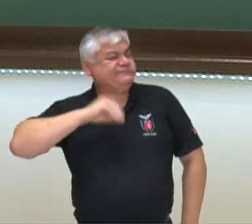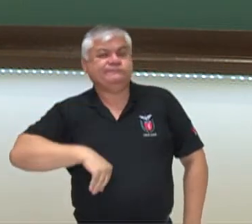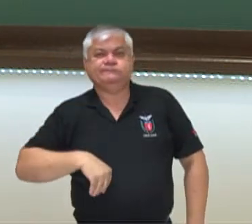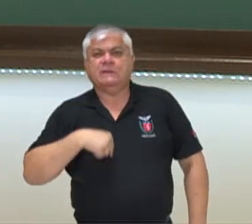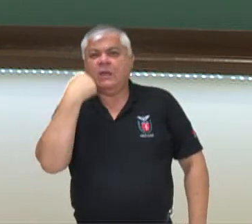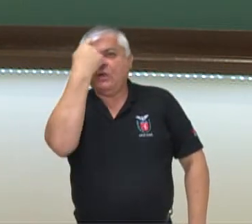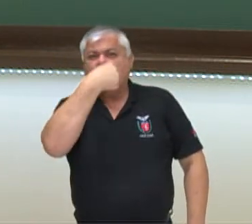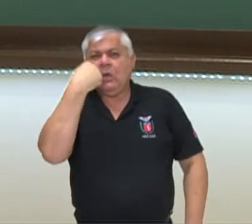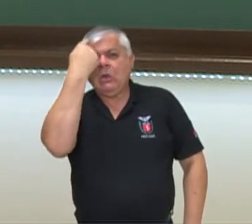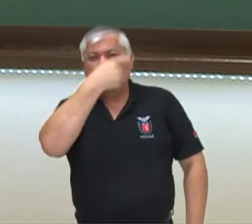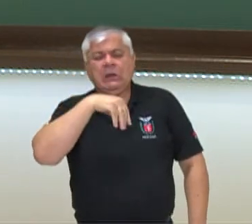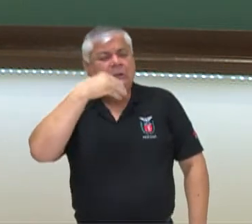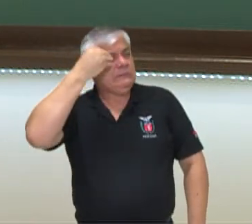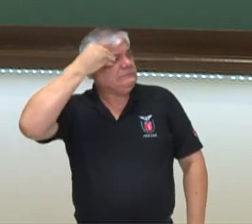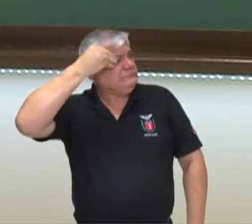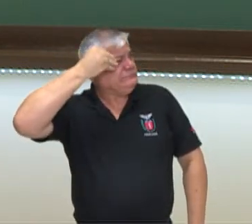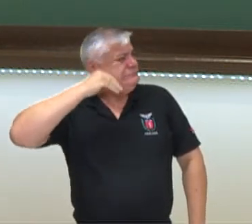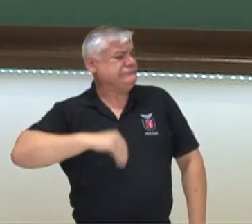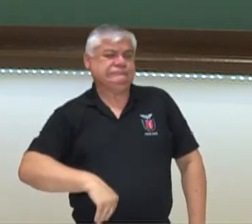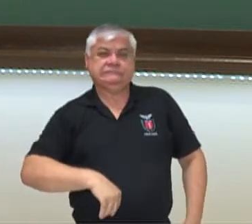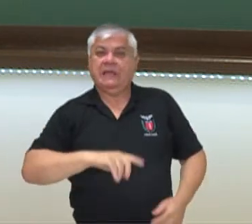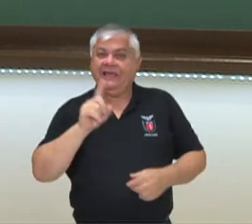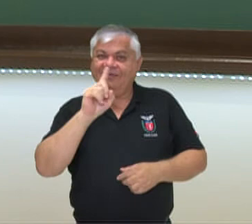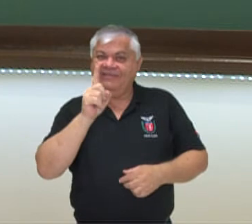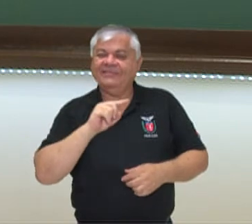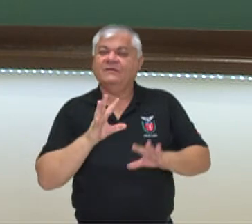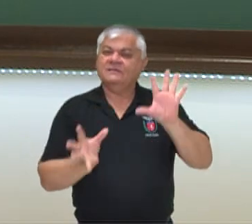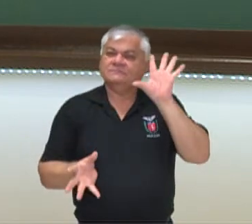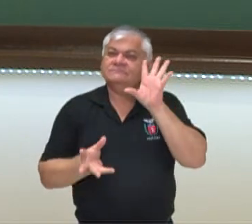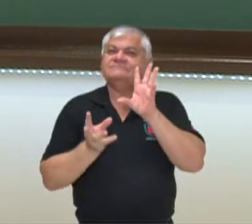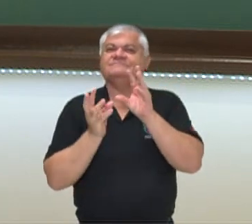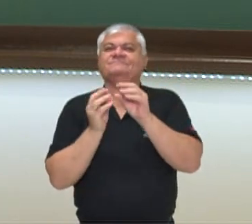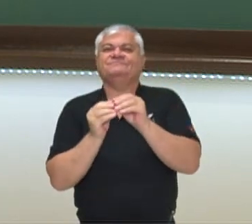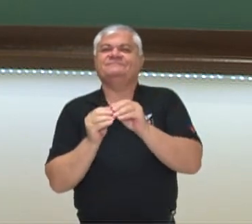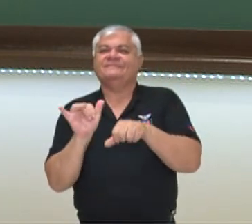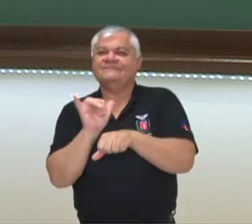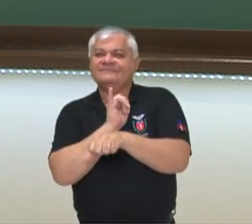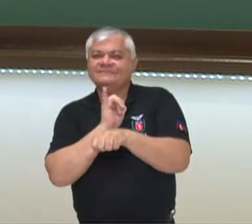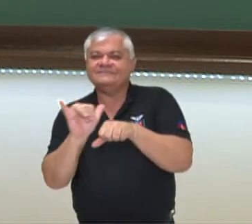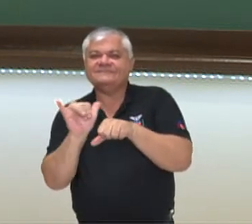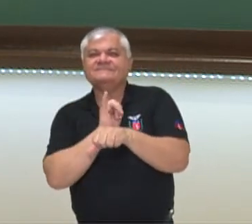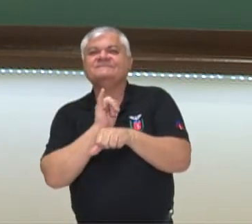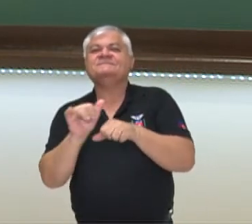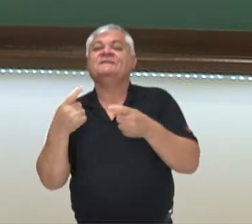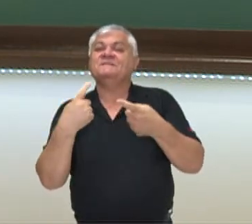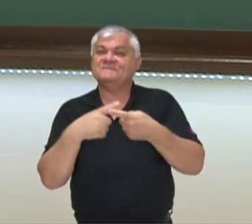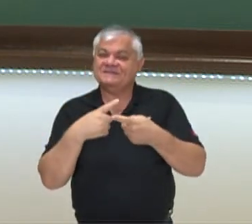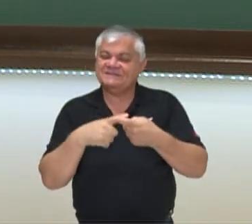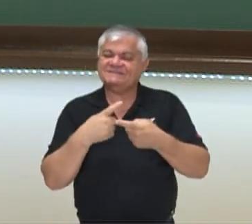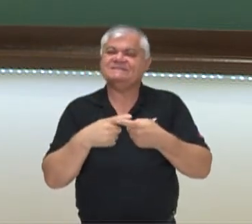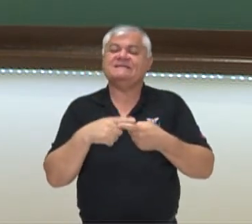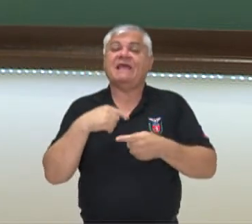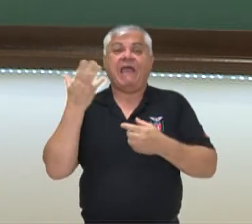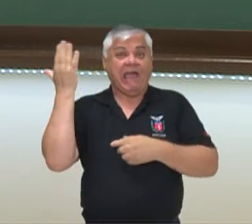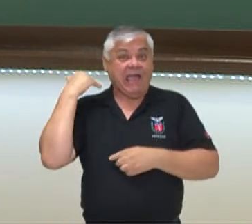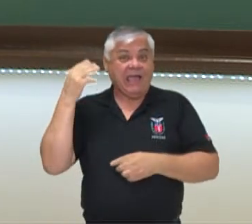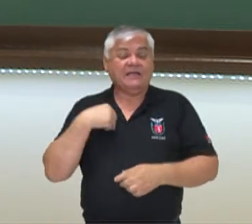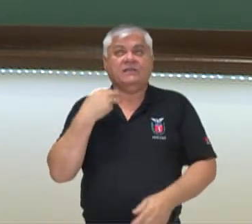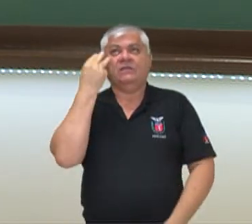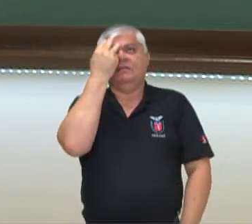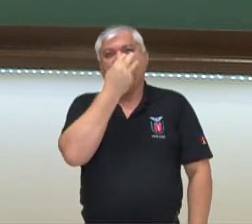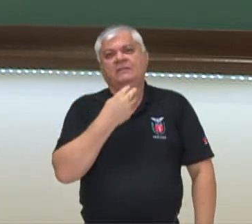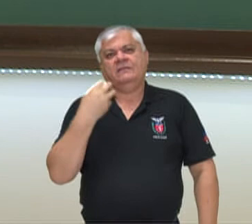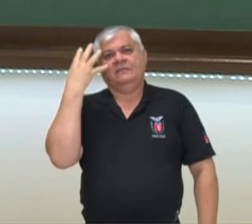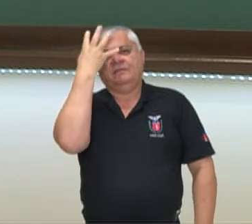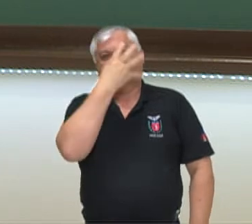ali, 1 hora e meia, um discurso, né, 2 horas. Vamos lembrar aí que alguns líderes da história faziam discursos de 3, 4 horas, o que